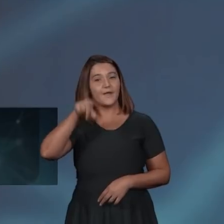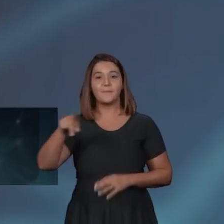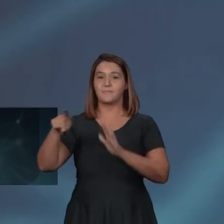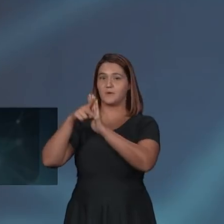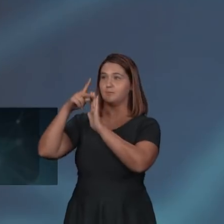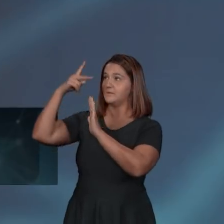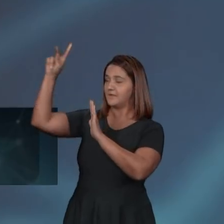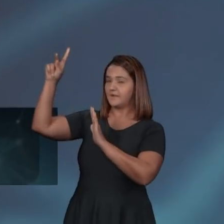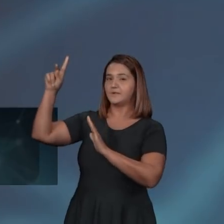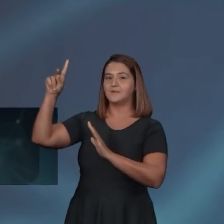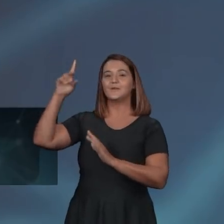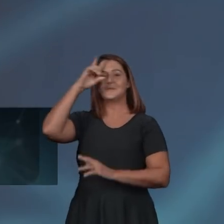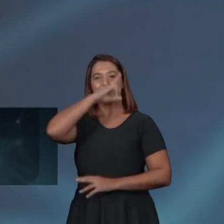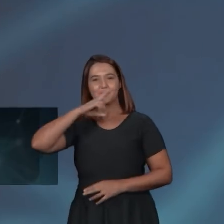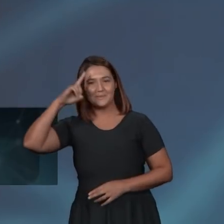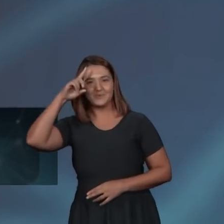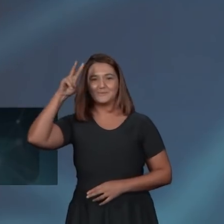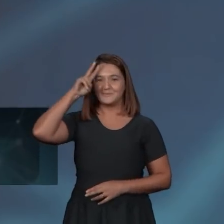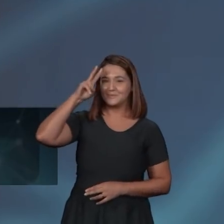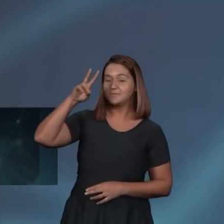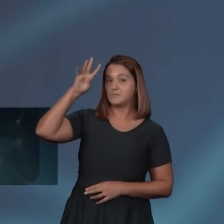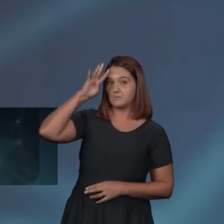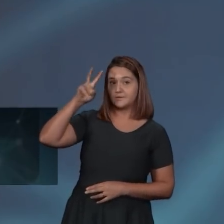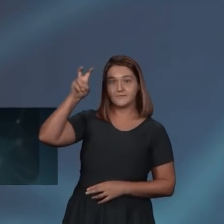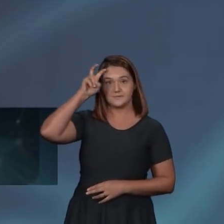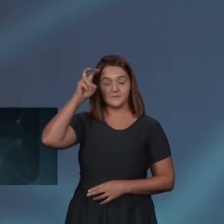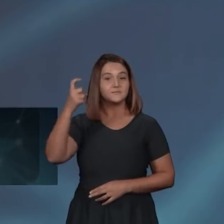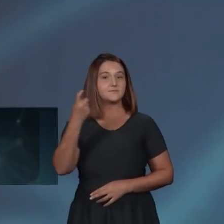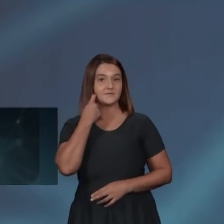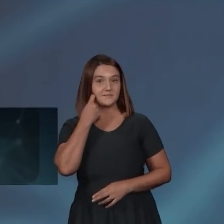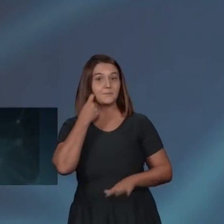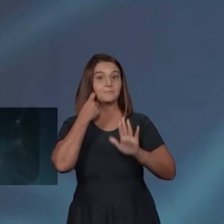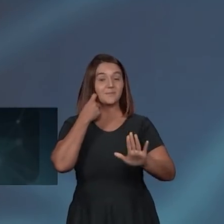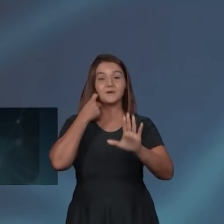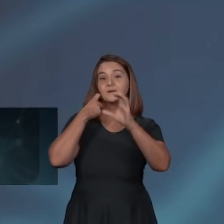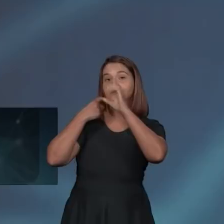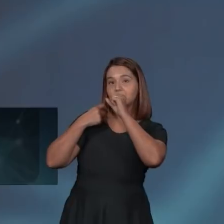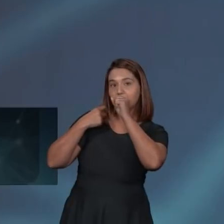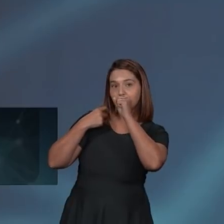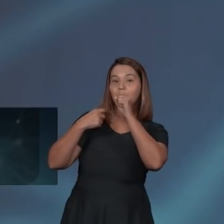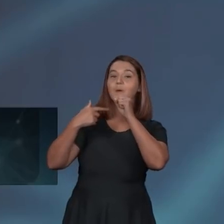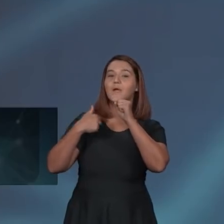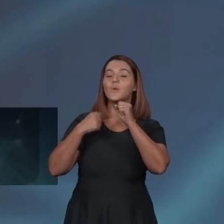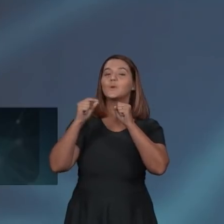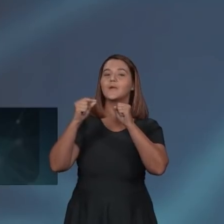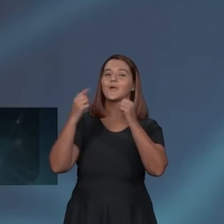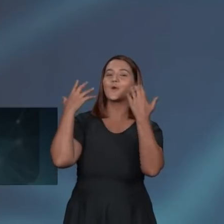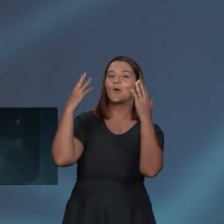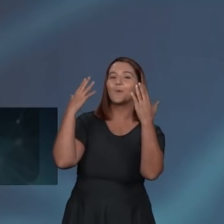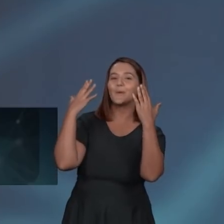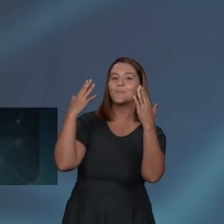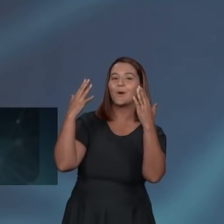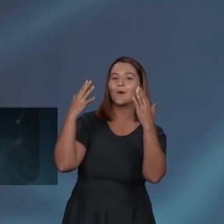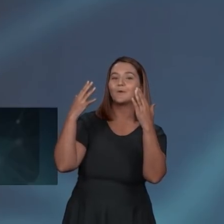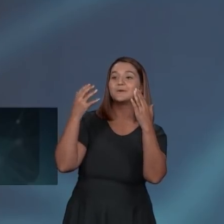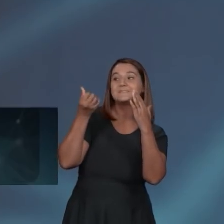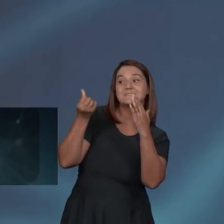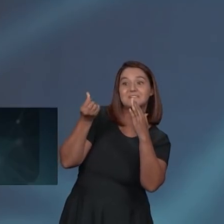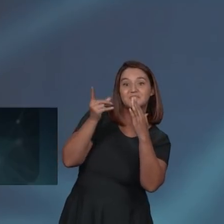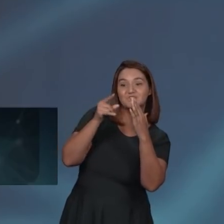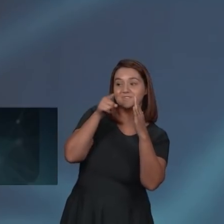quinta e sexta. O sábado é o dia em que eu comemoro os outros 6 dias que eu passei com Cristo e por isso se torna um dia